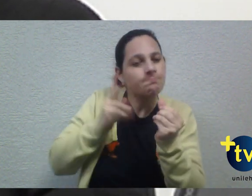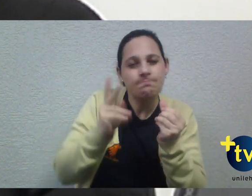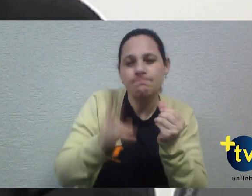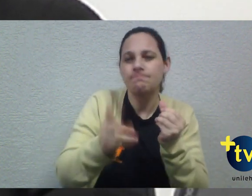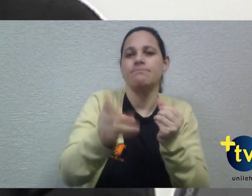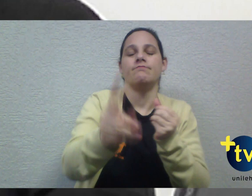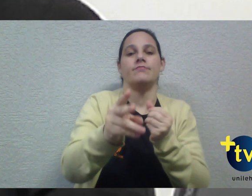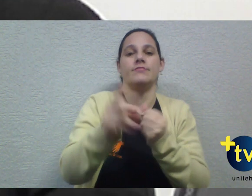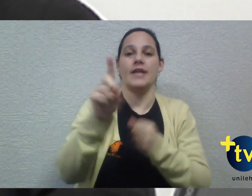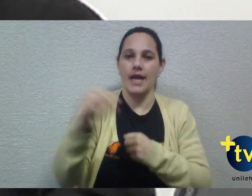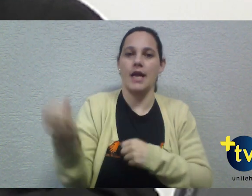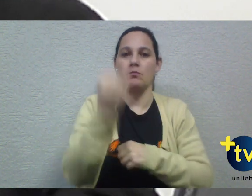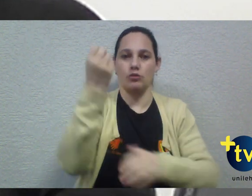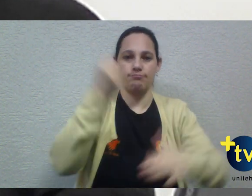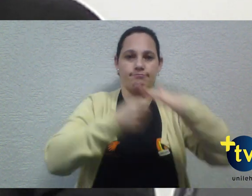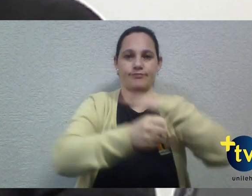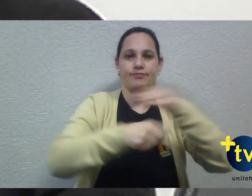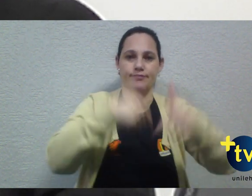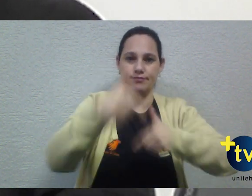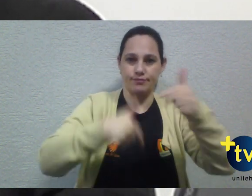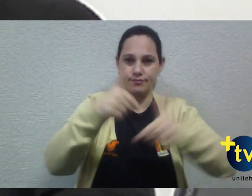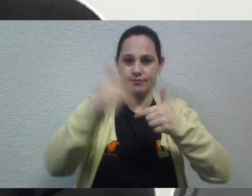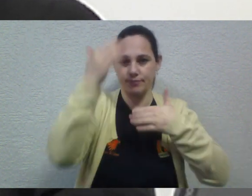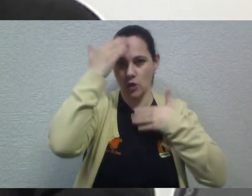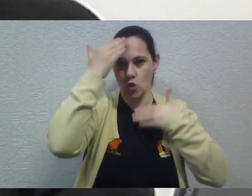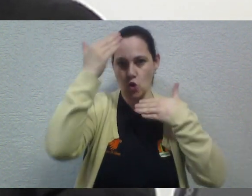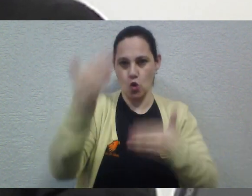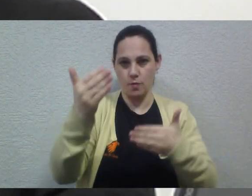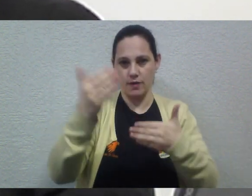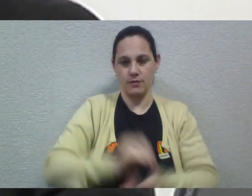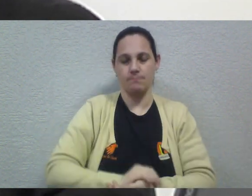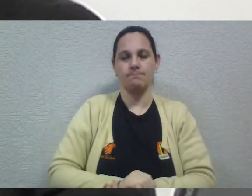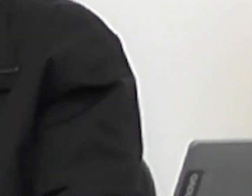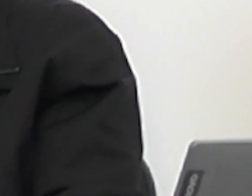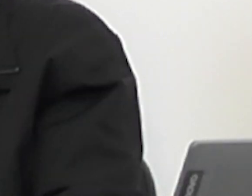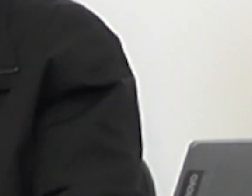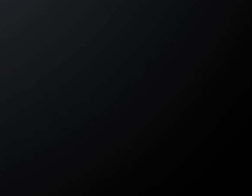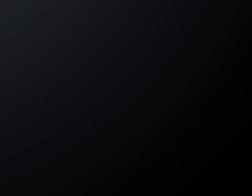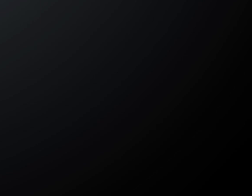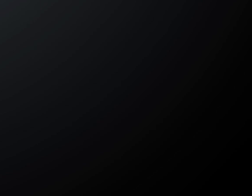continuada, vocês vão conseguir estar dentro desse quesito do mercado de trabalho. Muito obrigado.